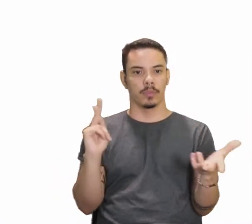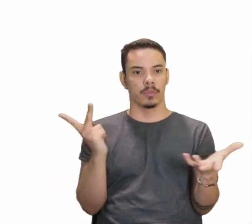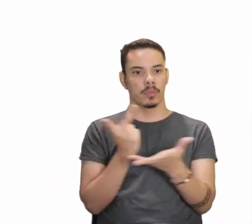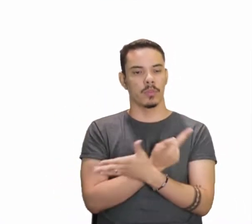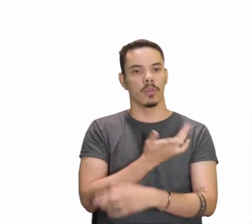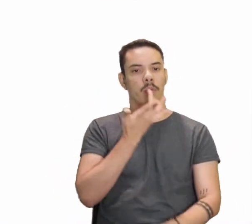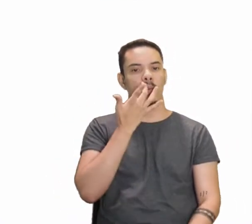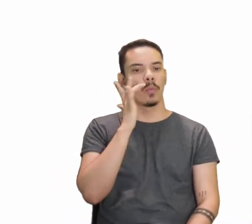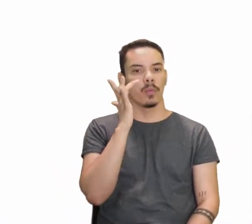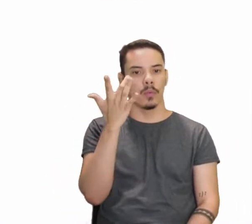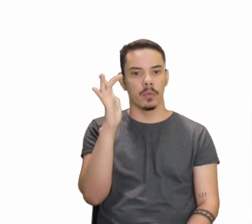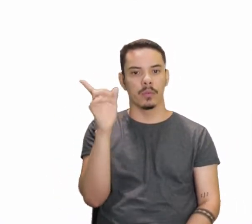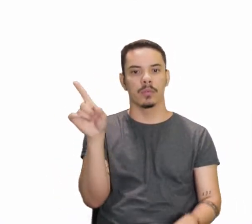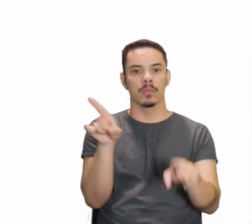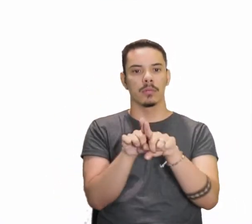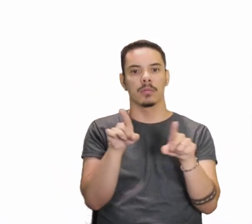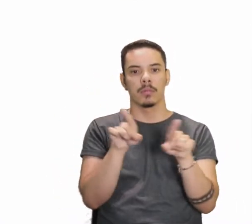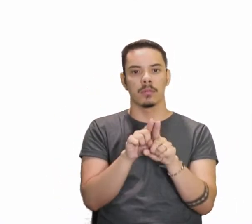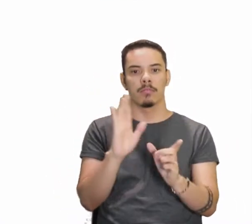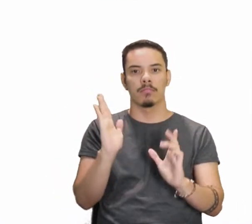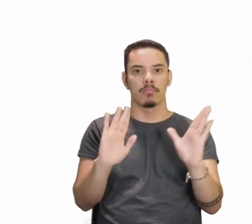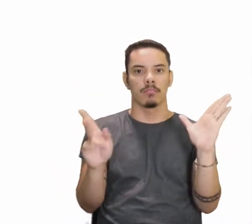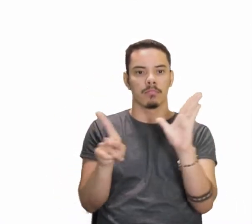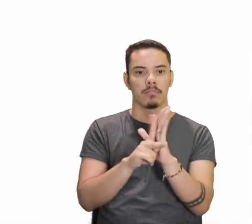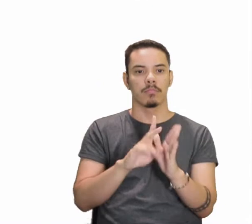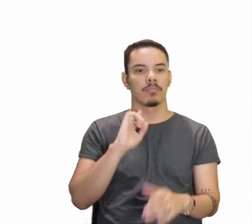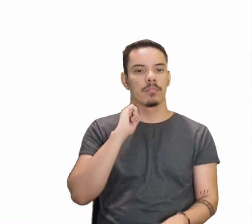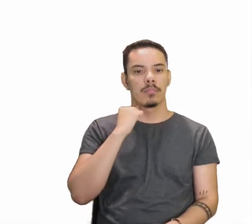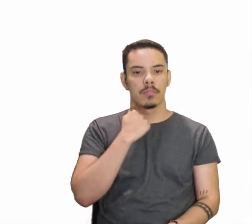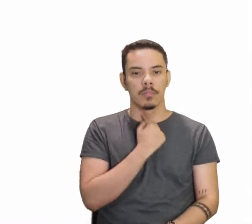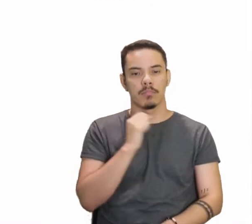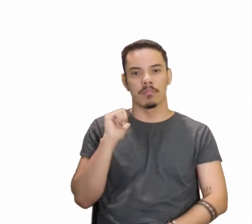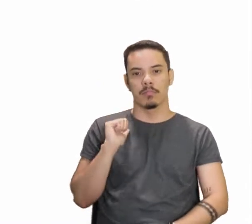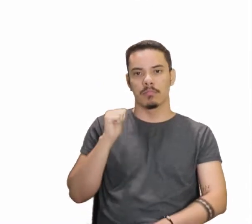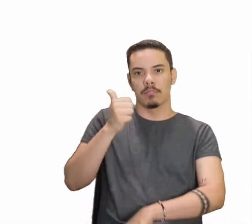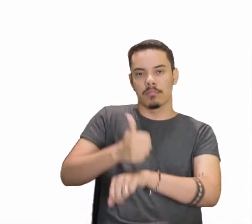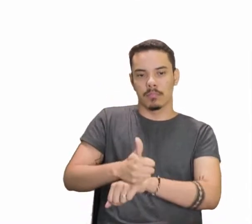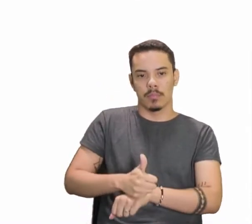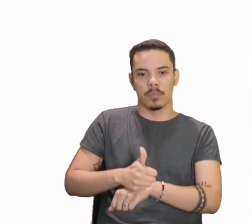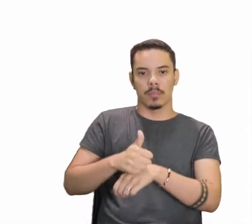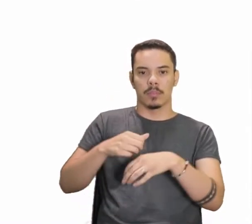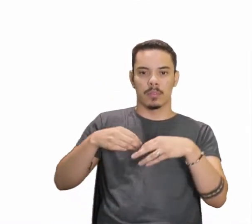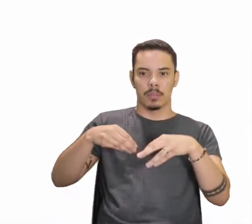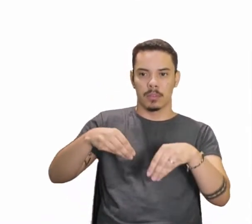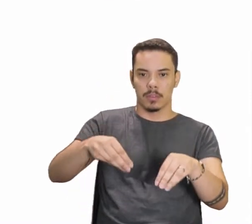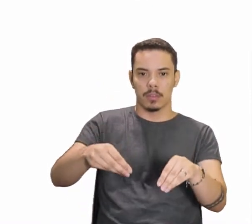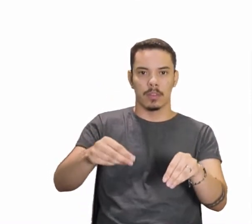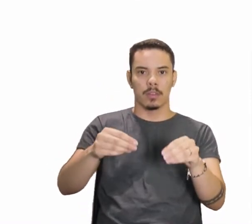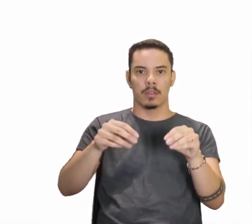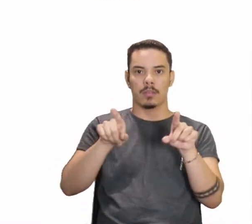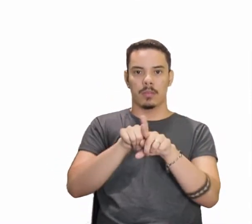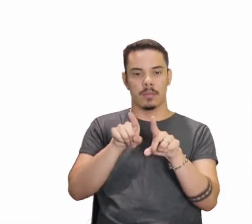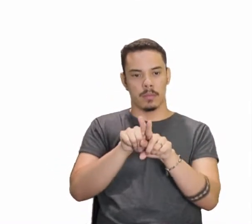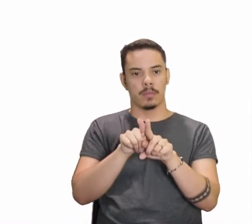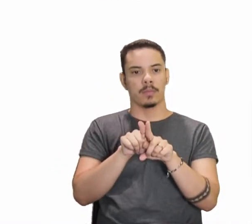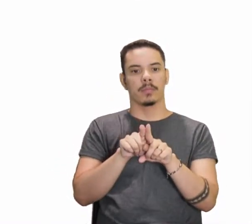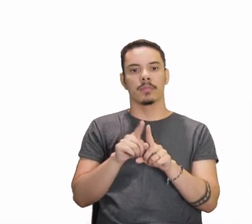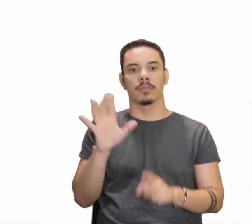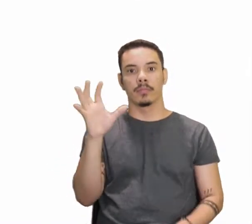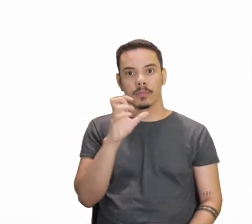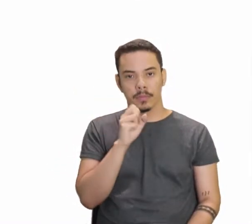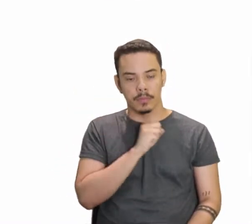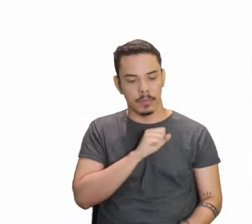ouro nativo, que na ganga impura a bruta mina entre os cascalhos vela. Amo-te